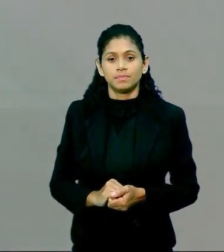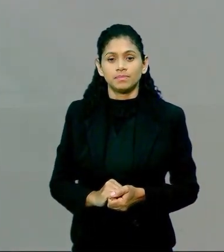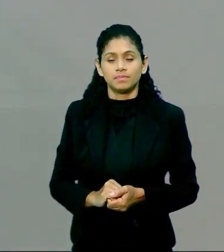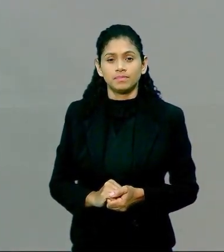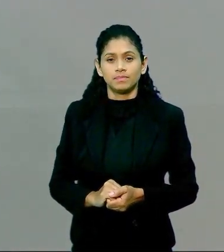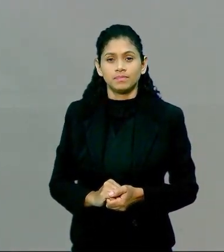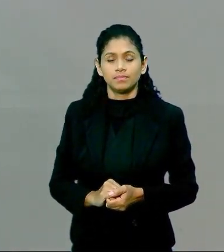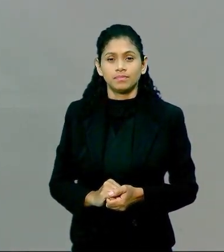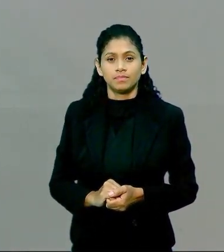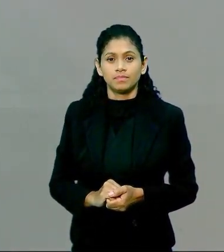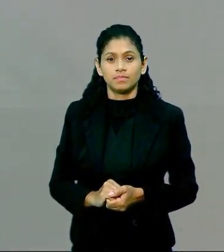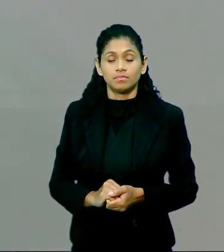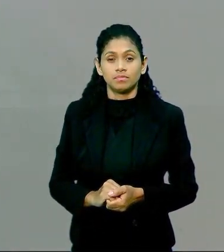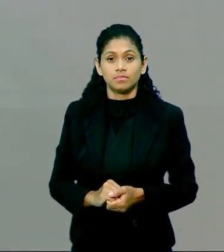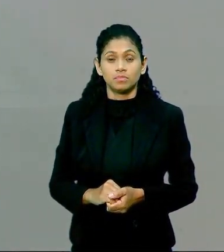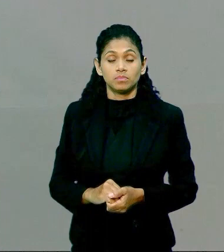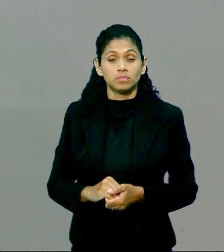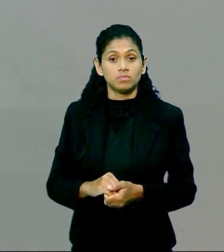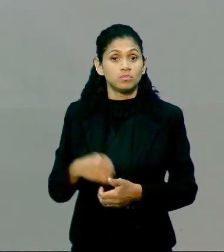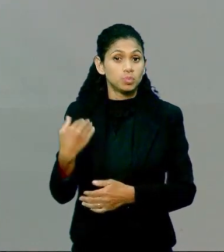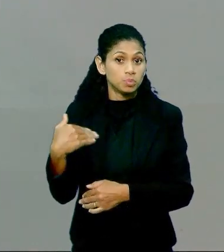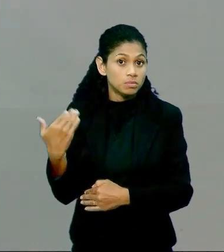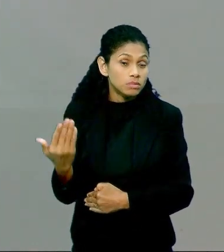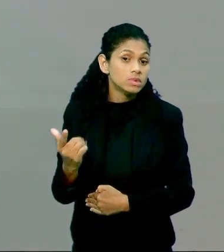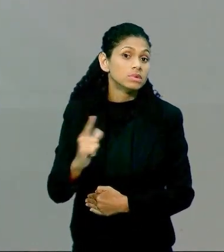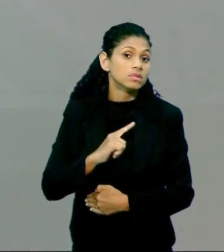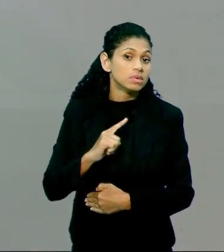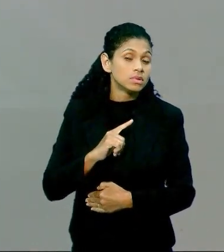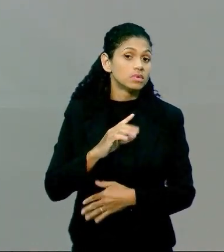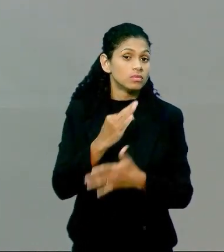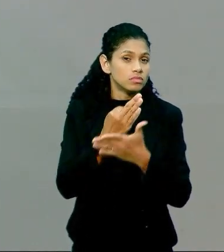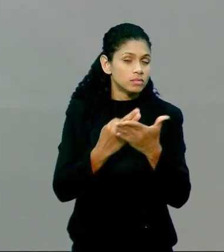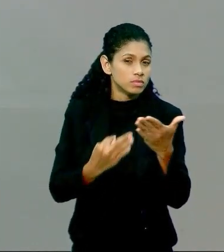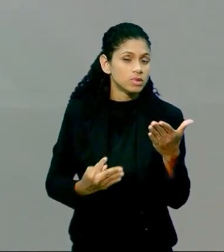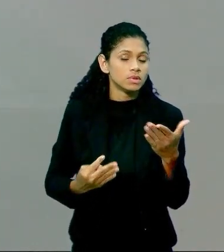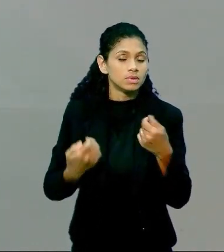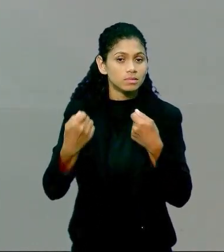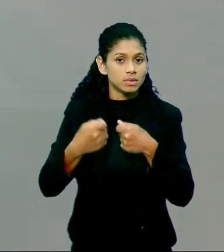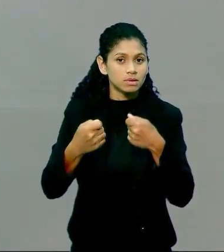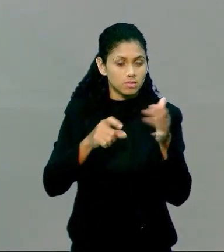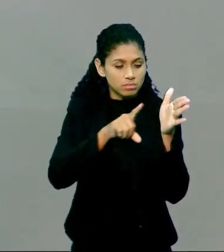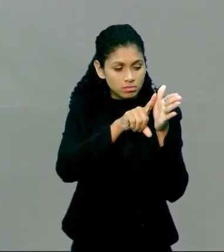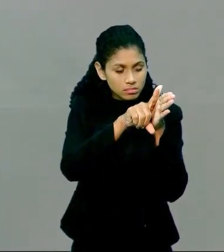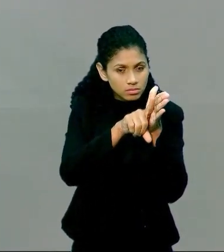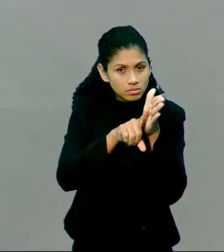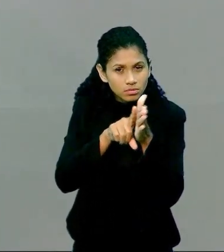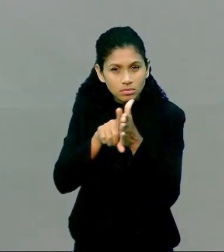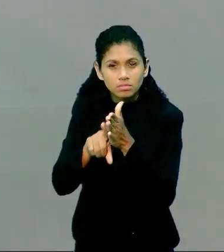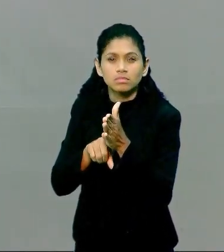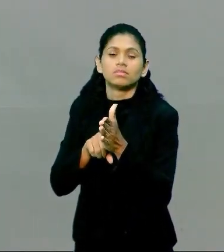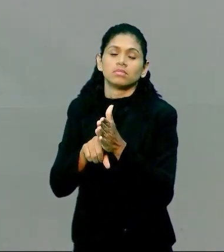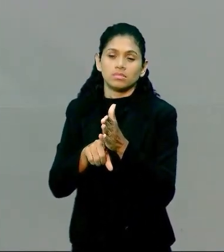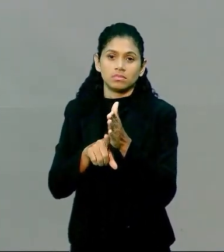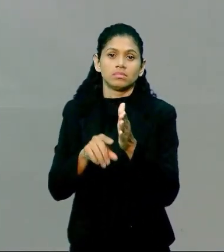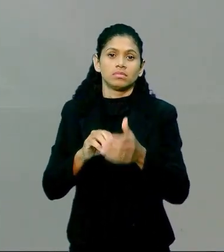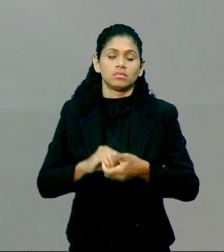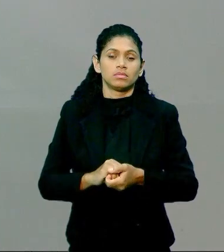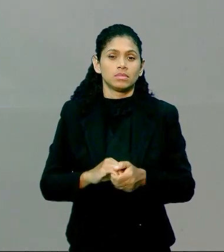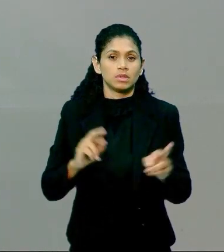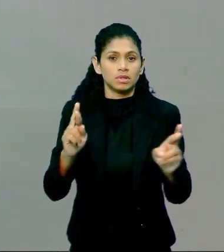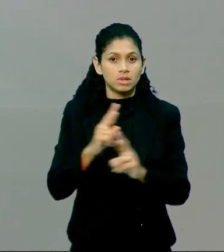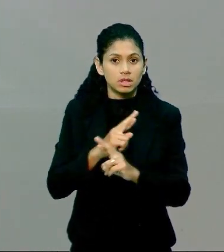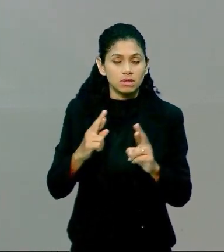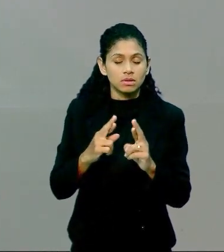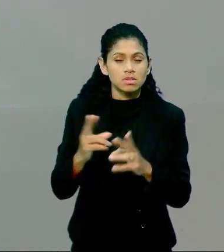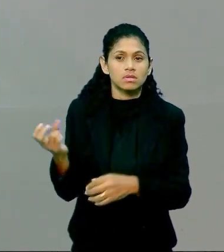quando a gente se depara com um tipo de questão dessa, né, a gente tem que fazer uma análise. O texto ele fala quando a gente fala um pouco também relacionado aí com a